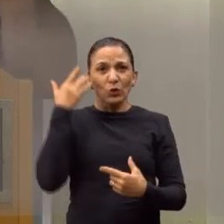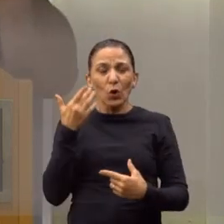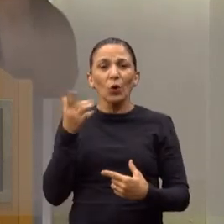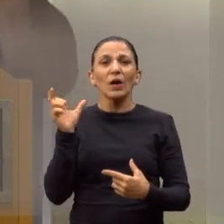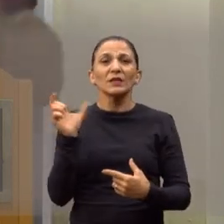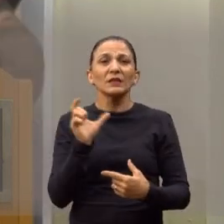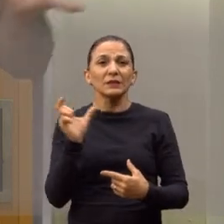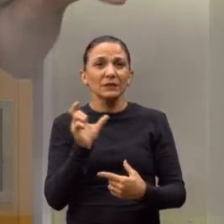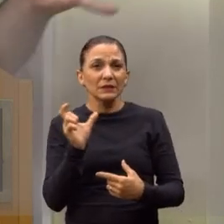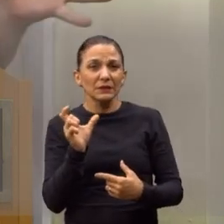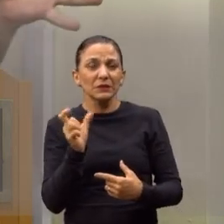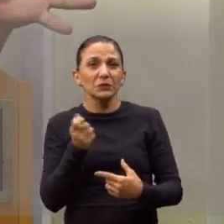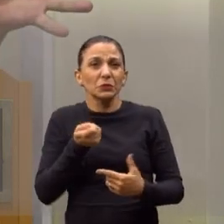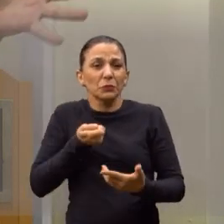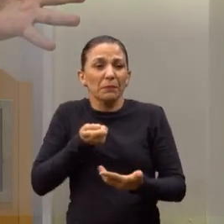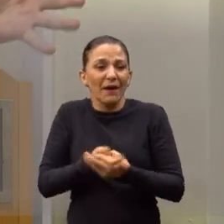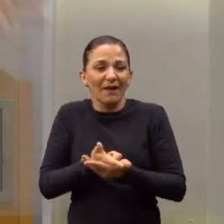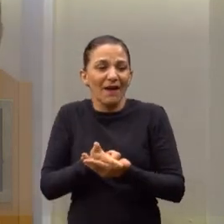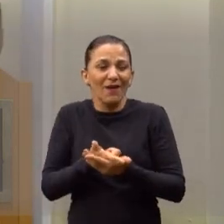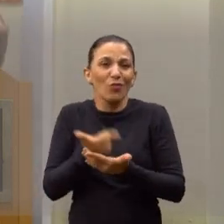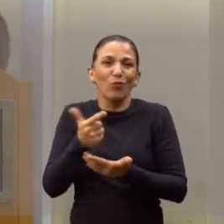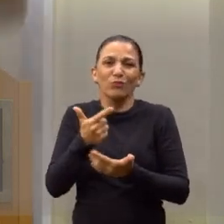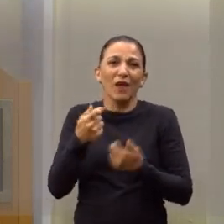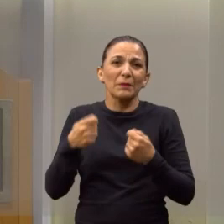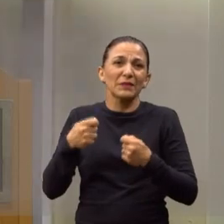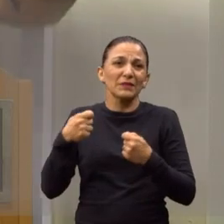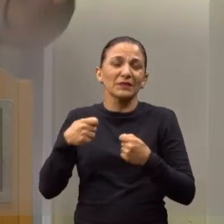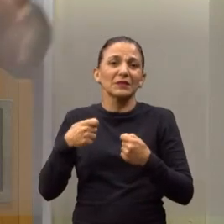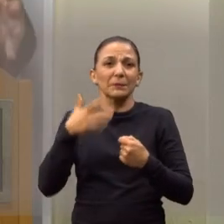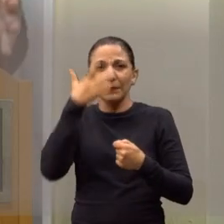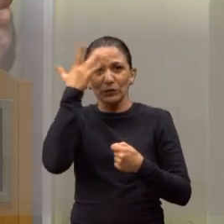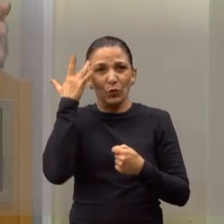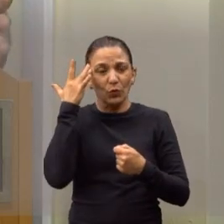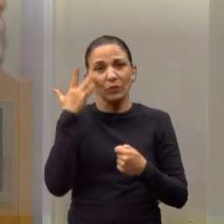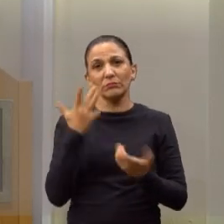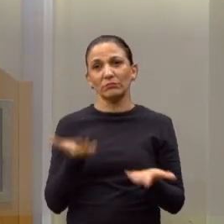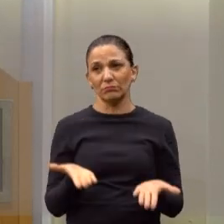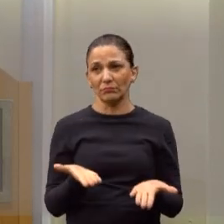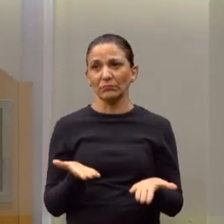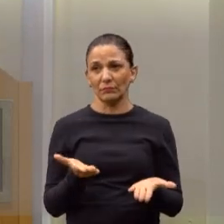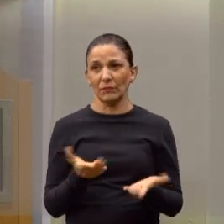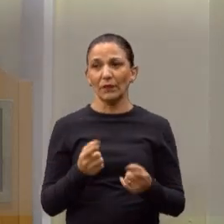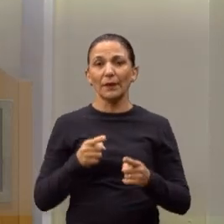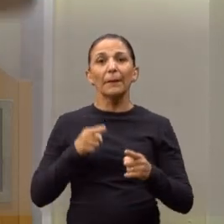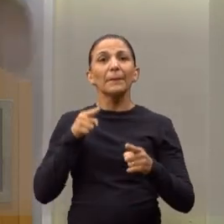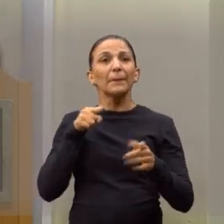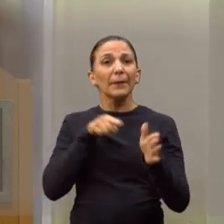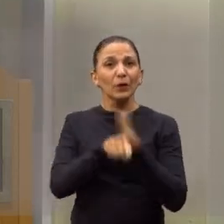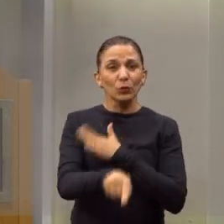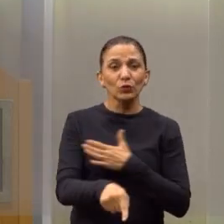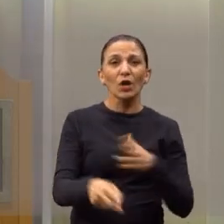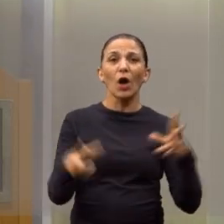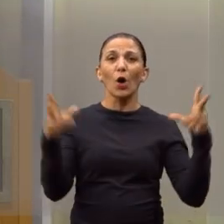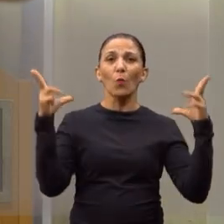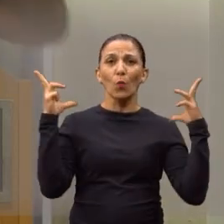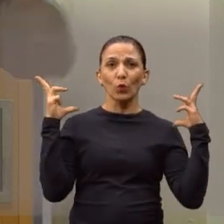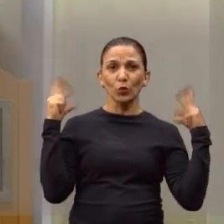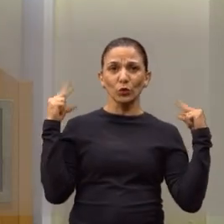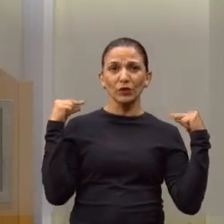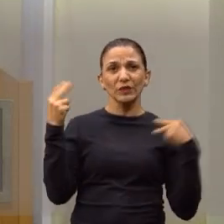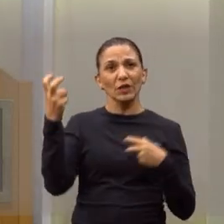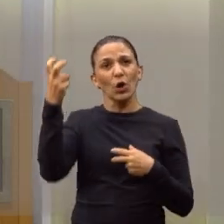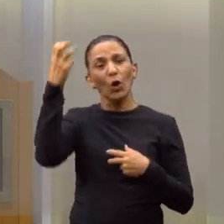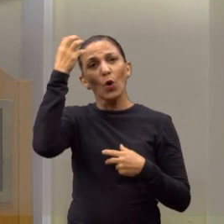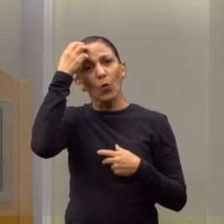isso? Não pode ser. Então é isso, não tem mais cobrador. Então a primeira pergunta, a culpa é do motorista ou o motorista estava fazendo trabalho